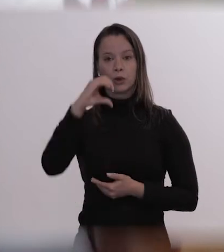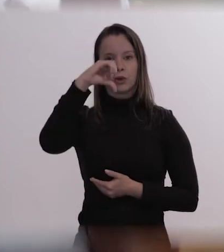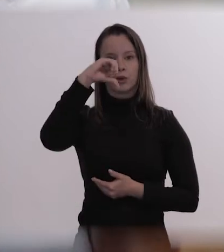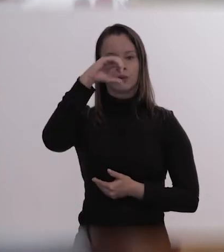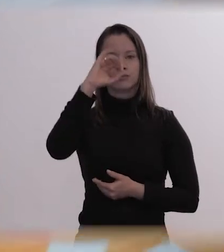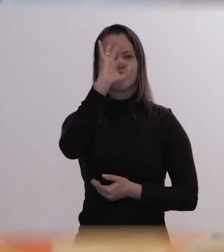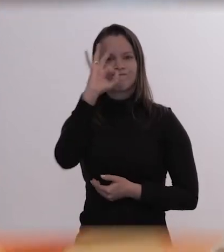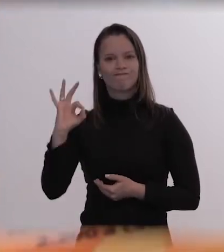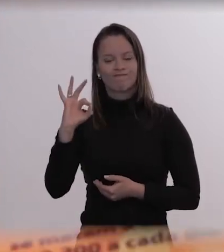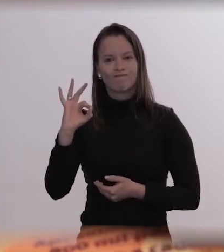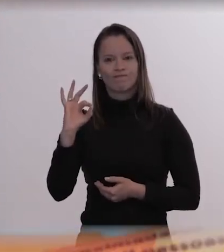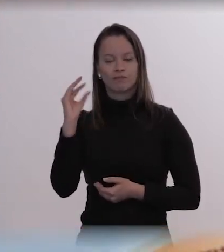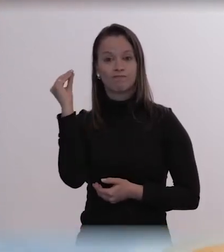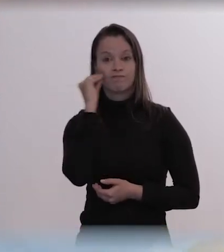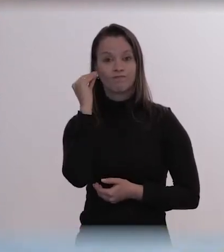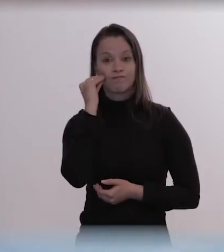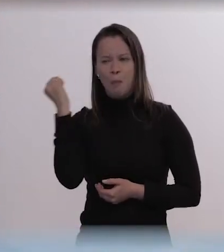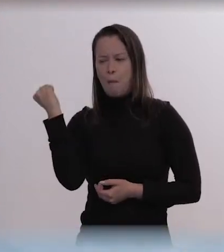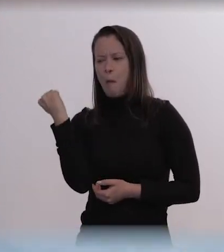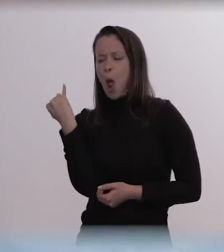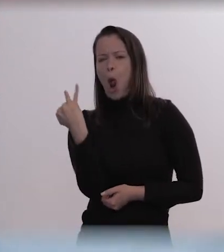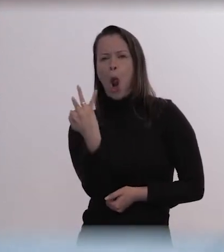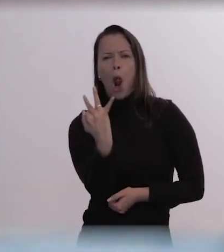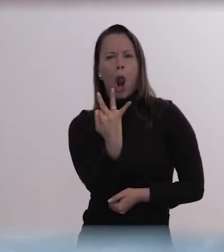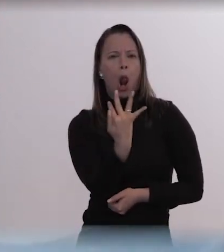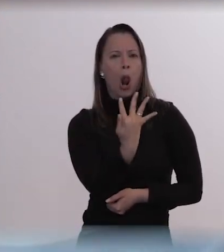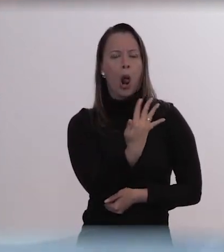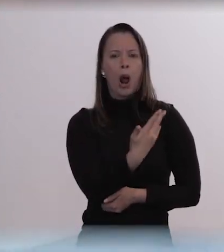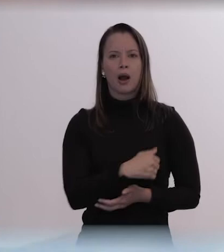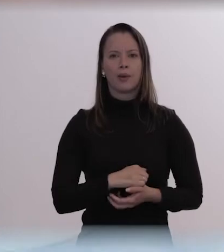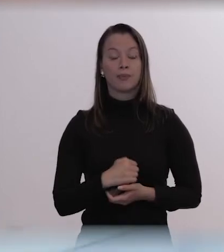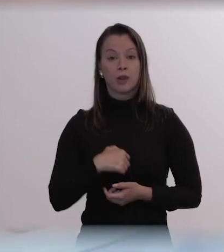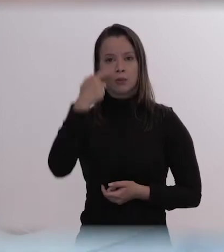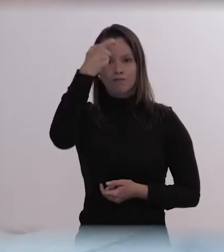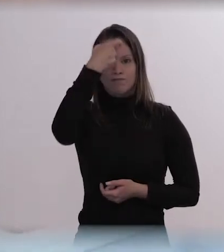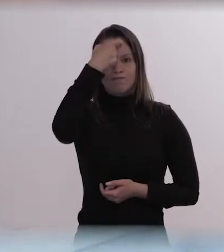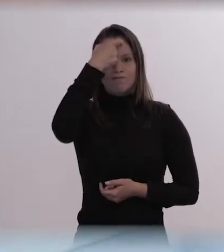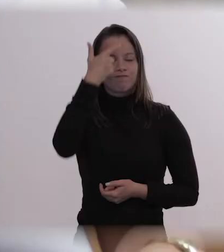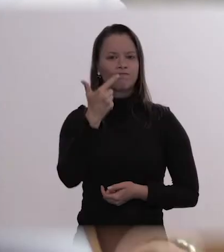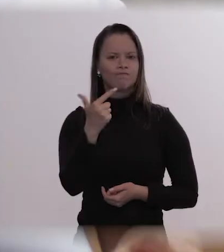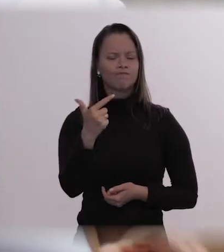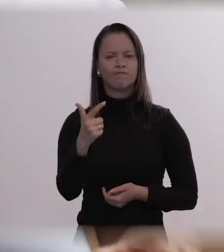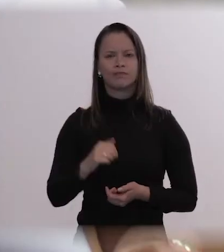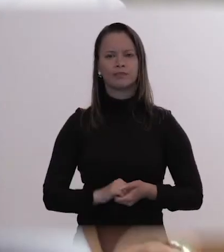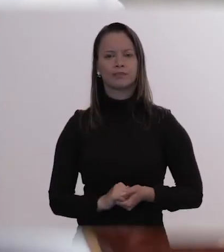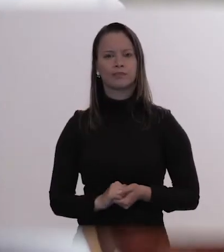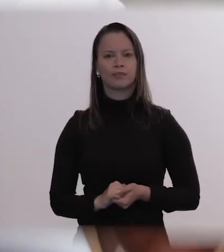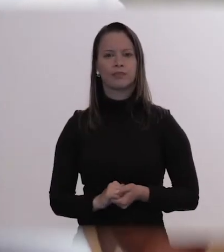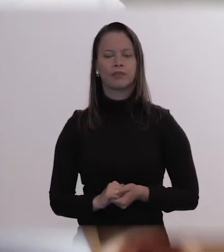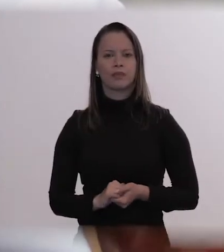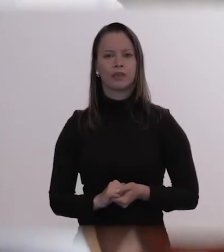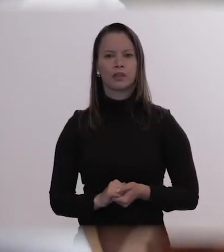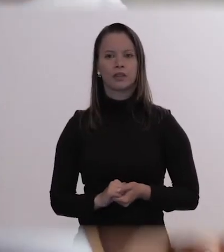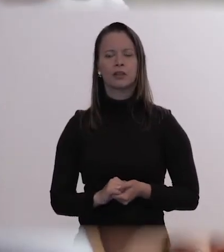90% das tentativas, que foram inúmeras, eu não tinha consciência. Todas as vezes